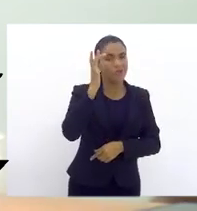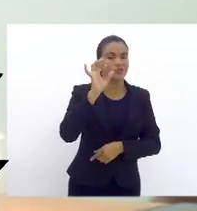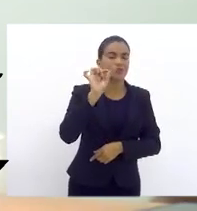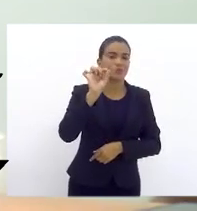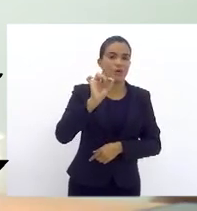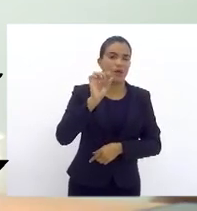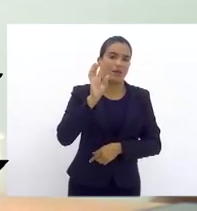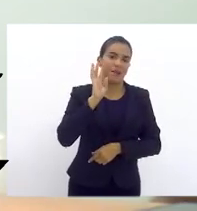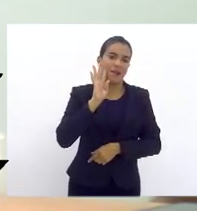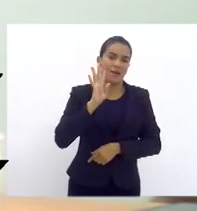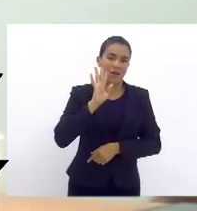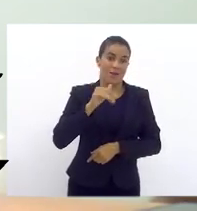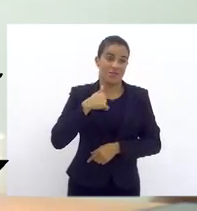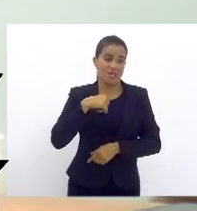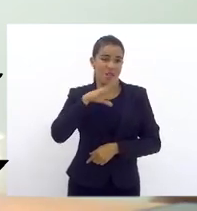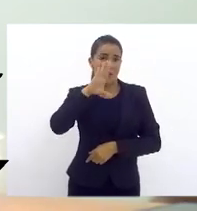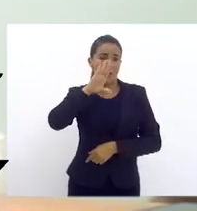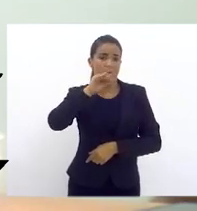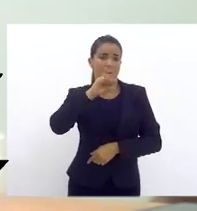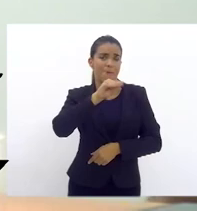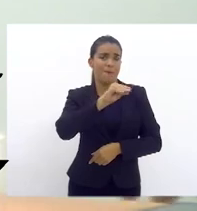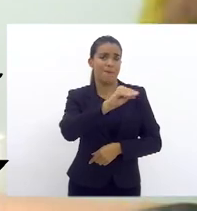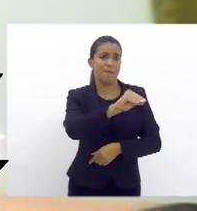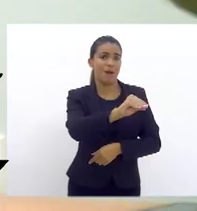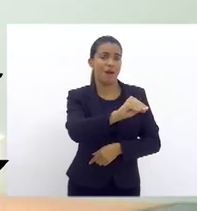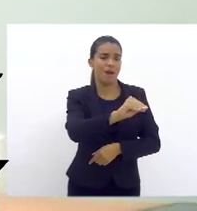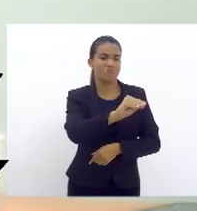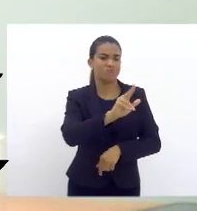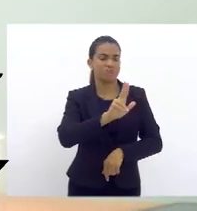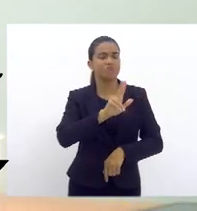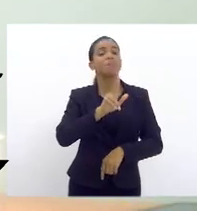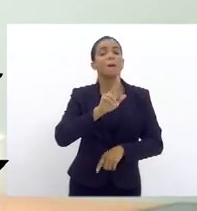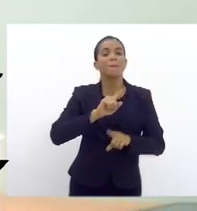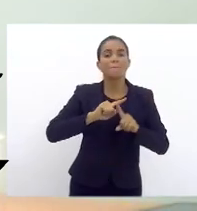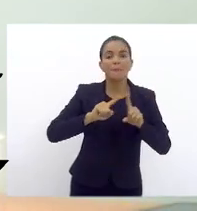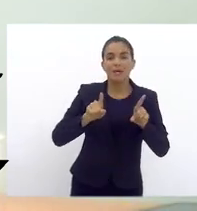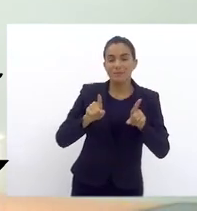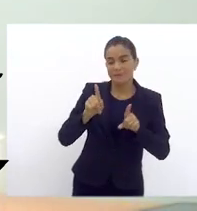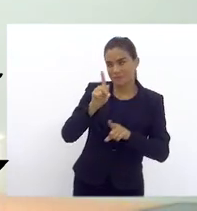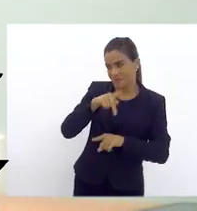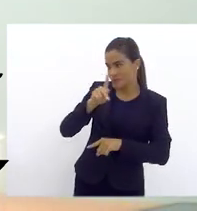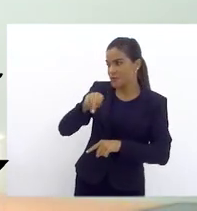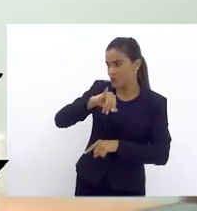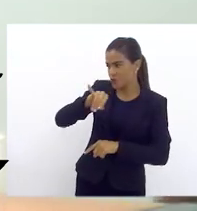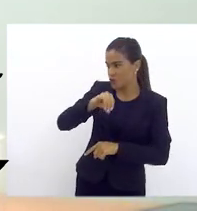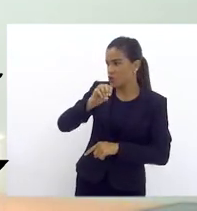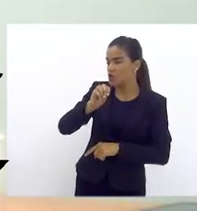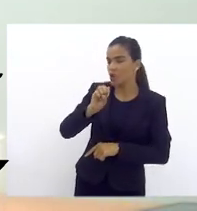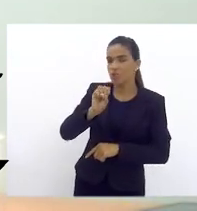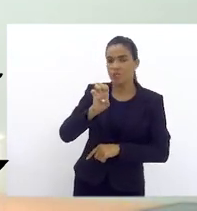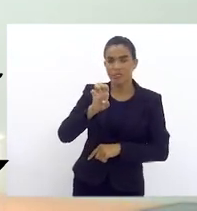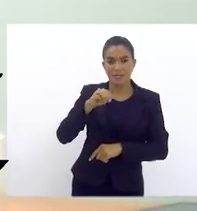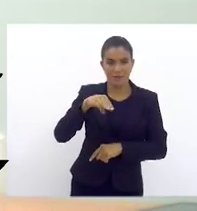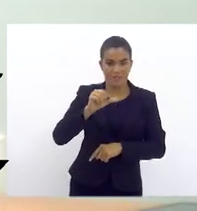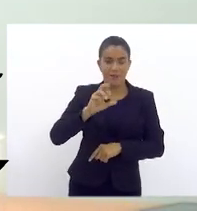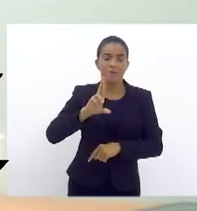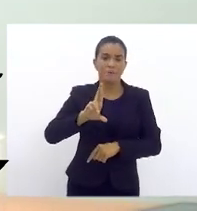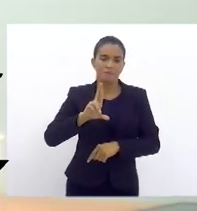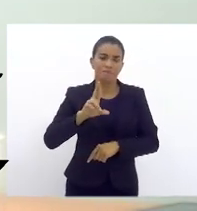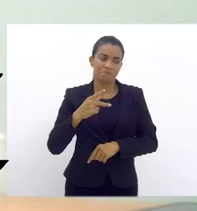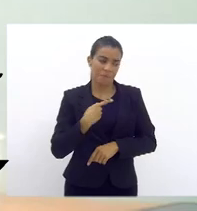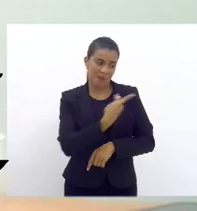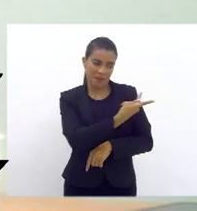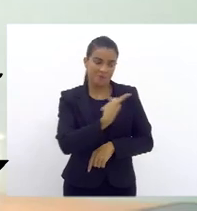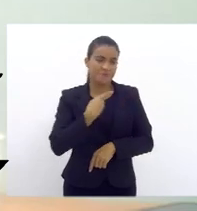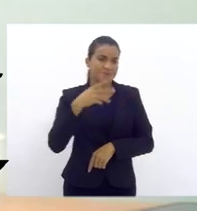gente fala faz os nossos posicionamentos e professor Josimar é também a gente ouve porque